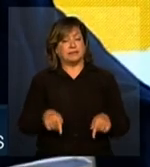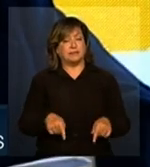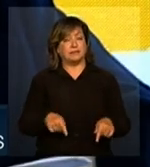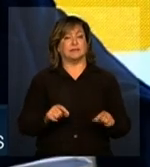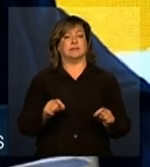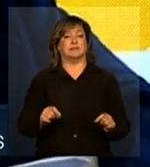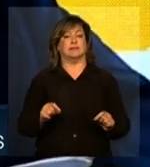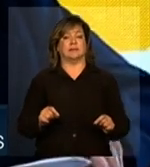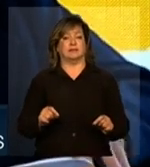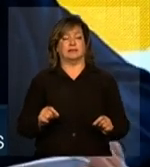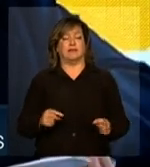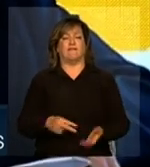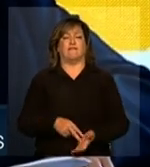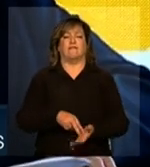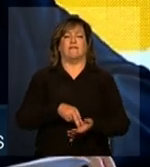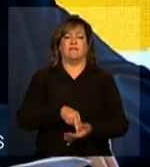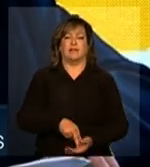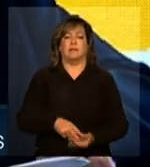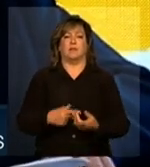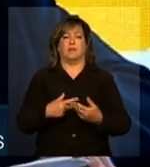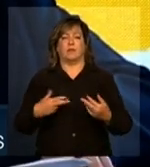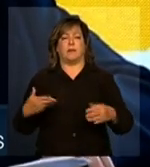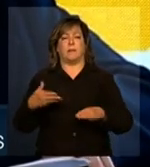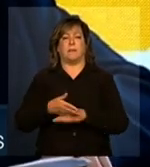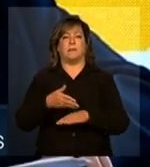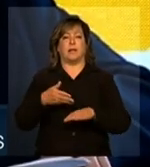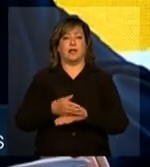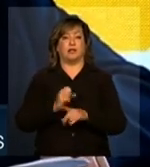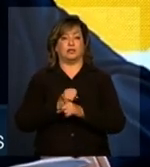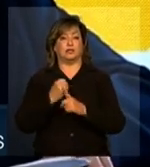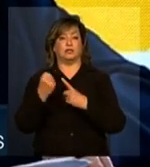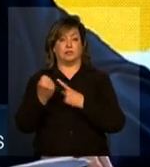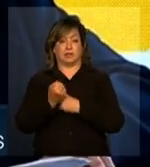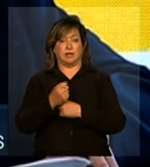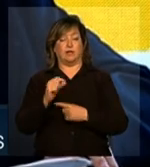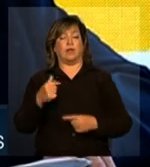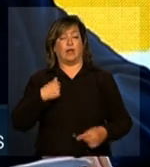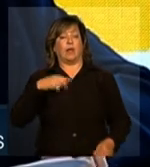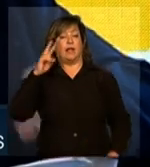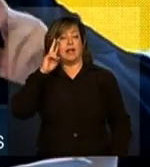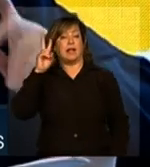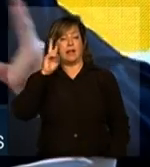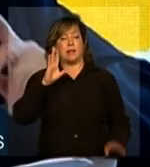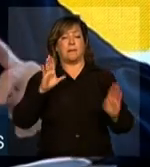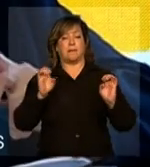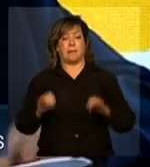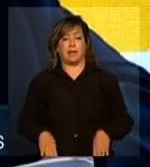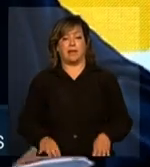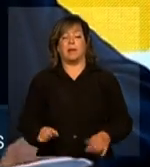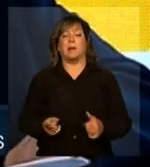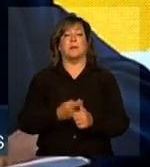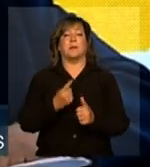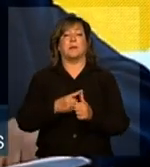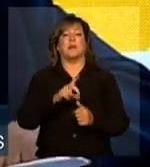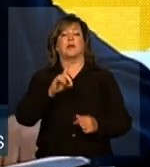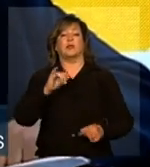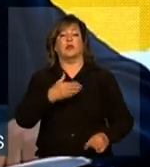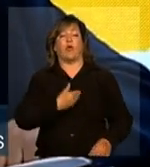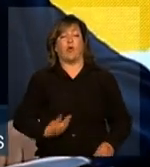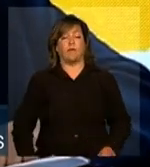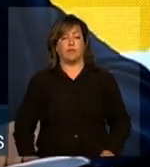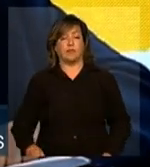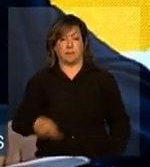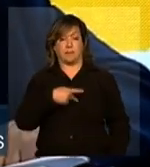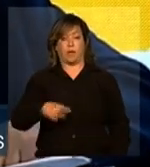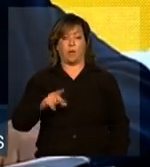contexto e na afirmação da participação social, eu me lembro bem que, no primeiro dia do governo do